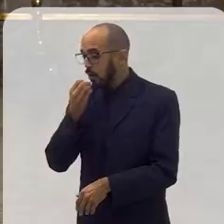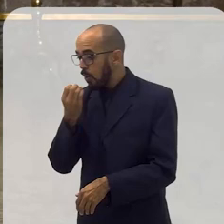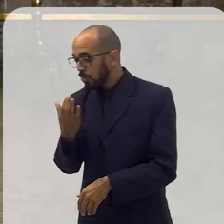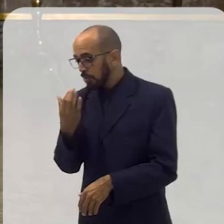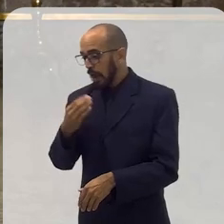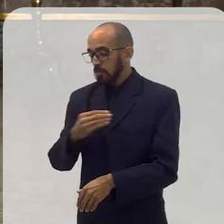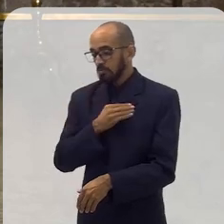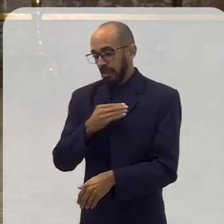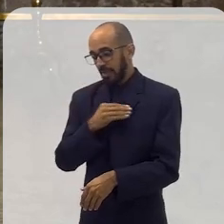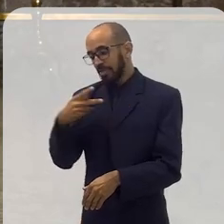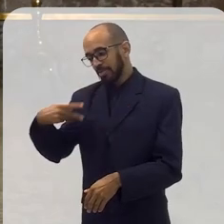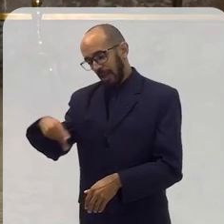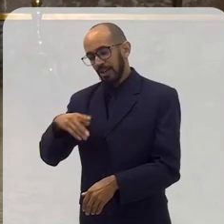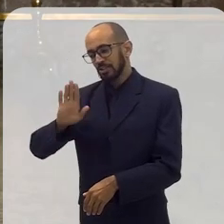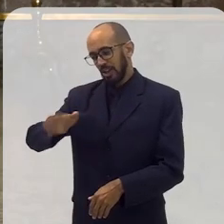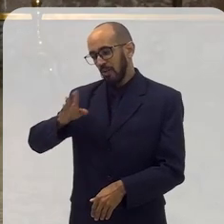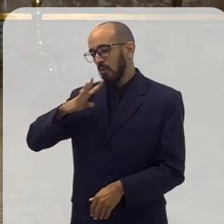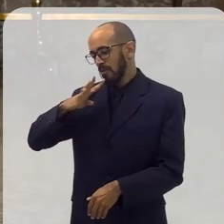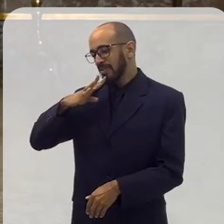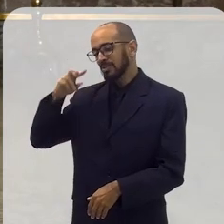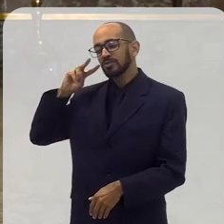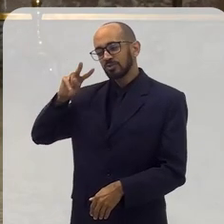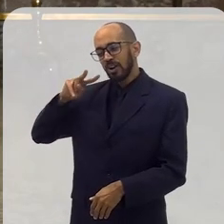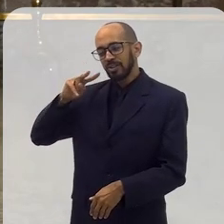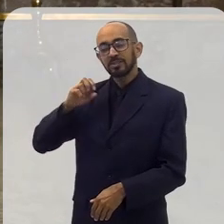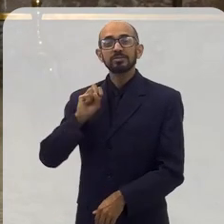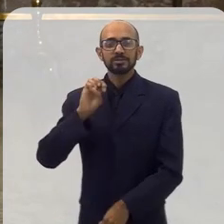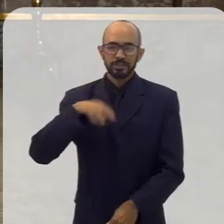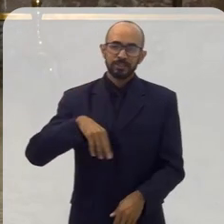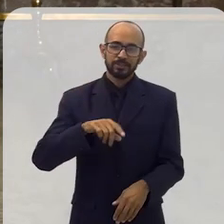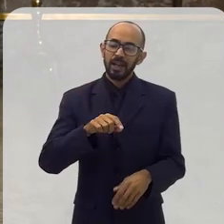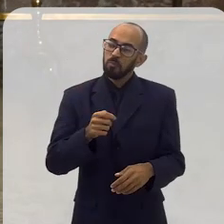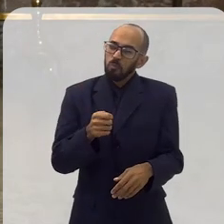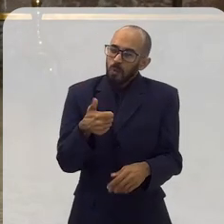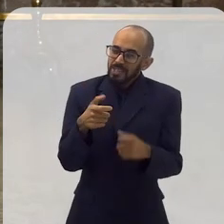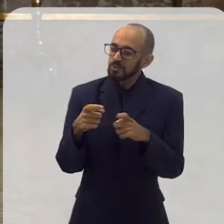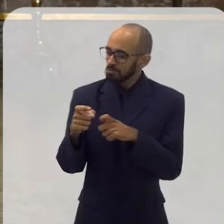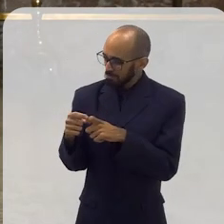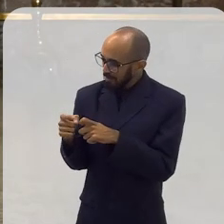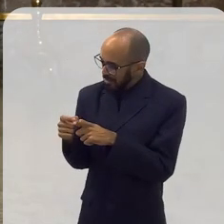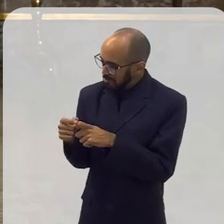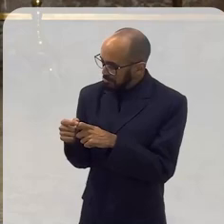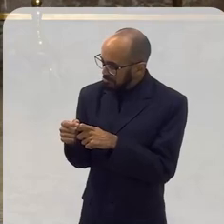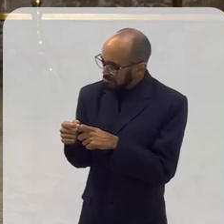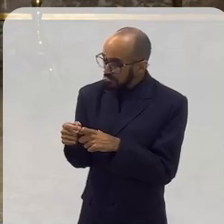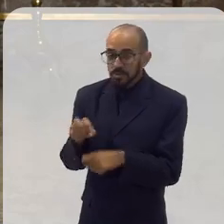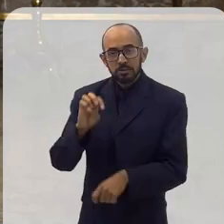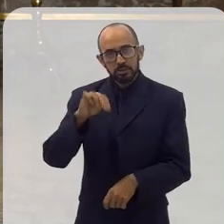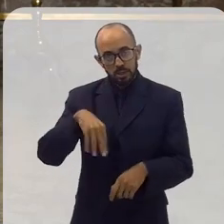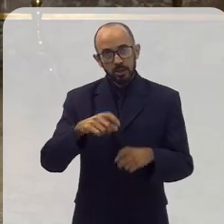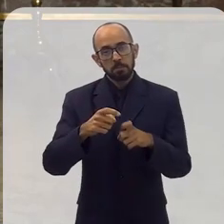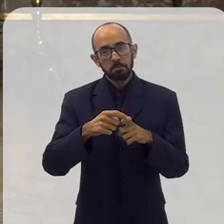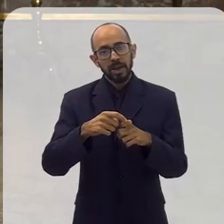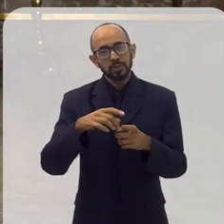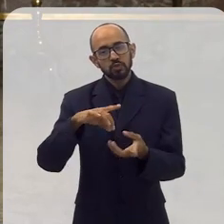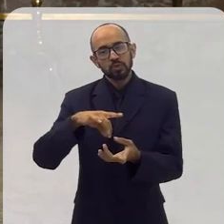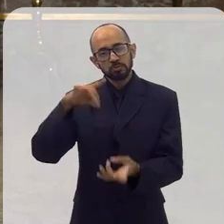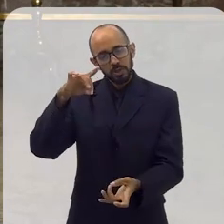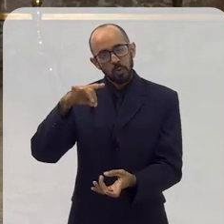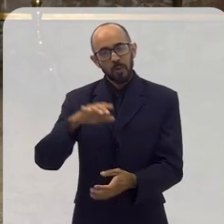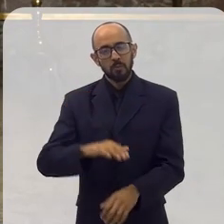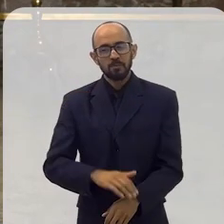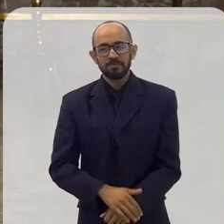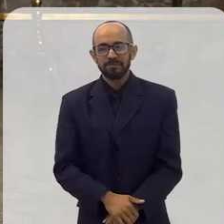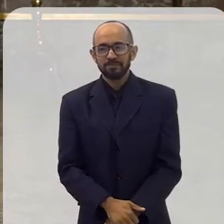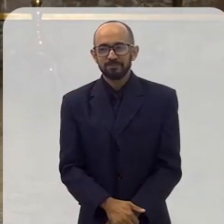confessar, Ele já conhece todo o histórico dela. Sim. Quase um médico. Quase um muito médico. Um médico bom. Espiritual.